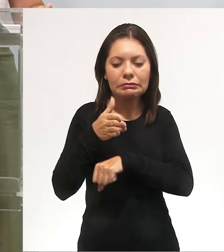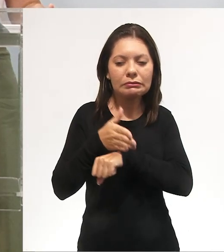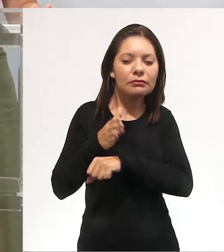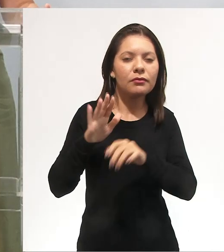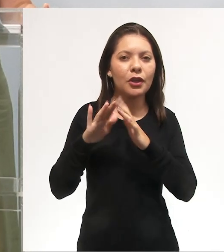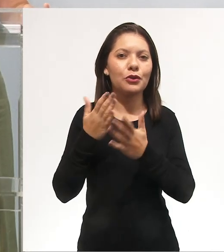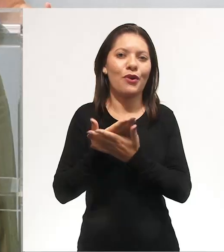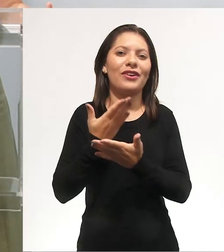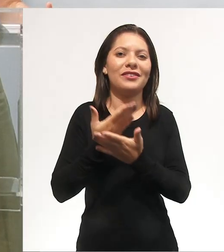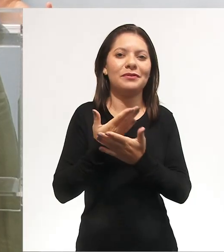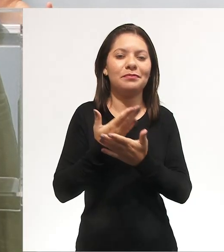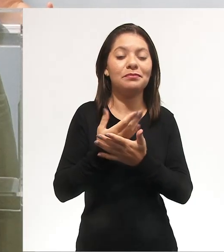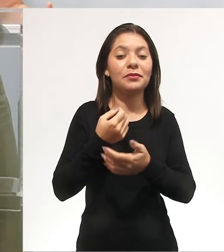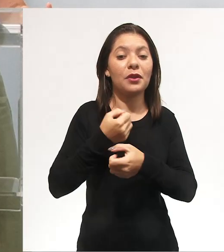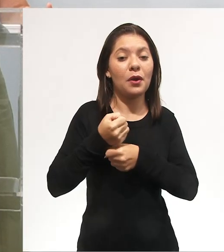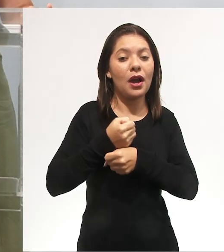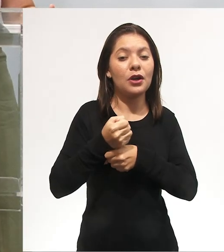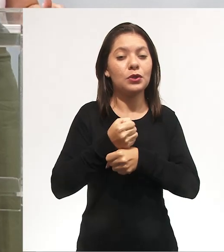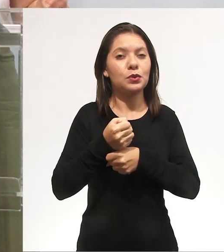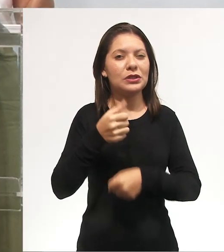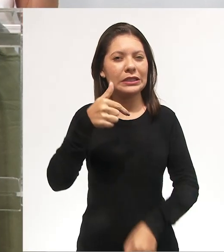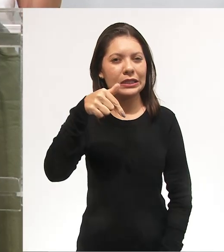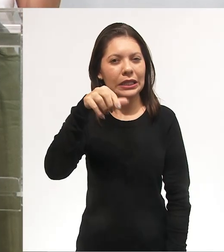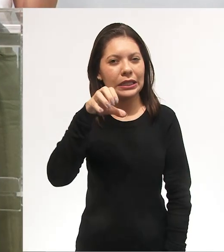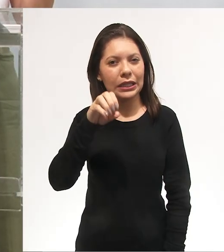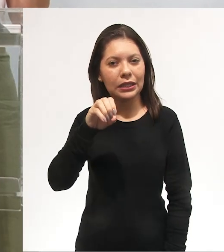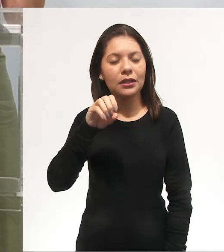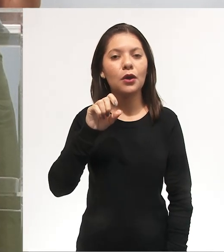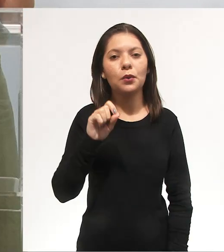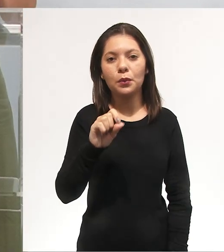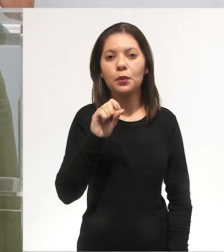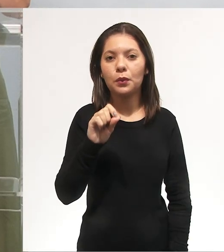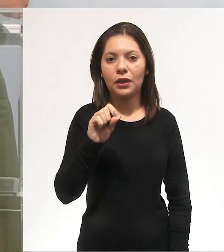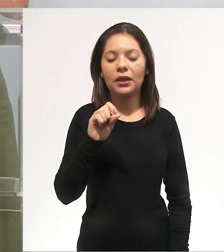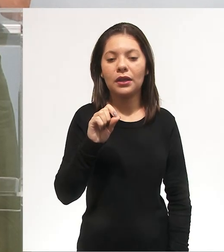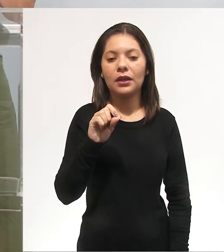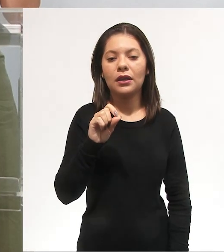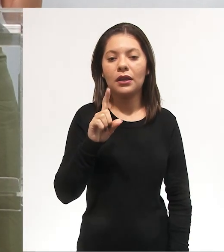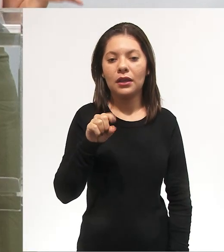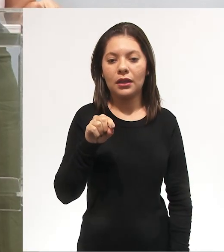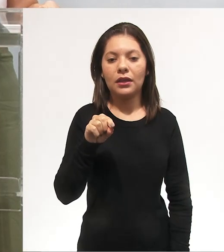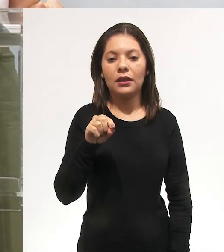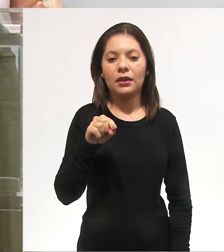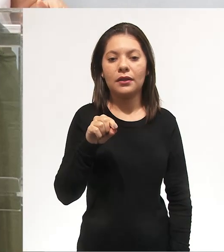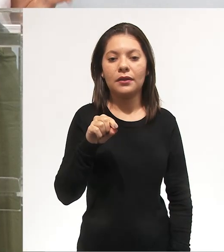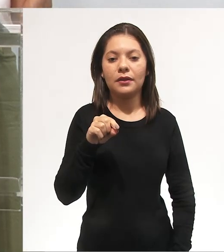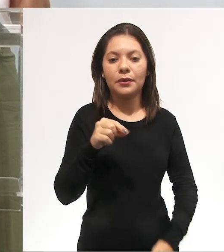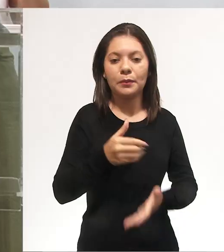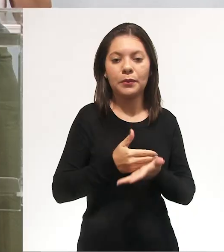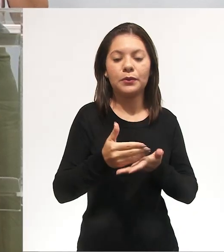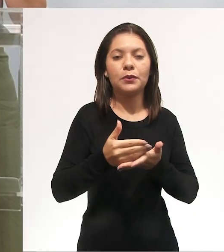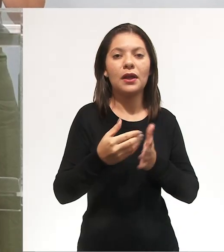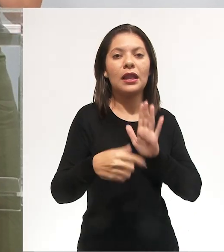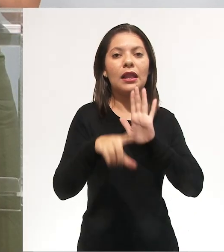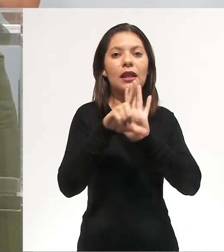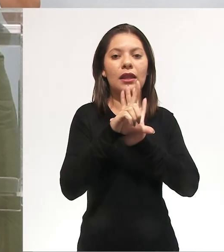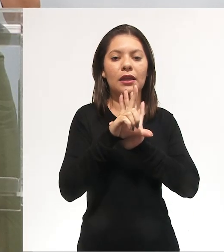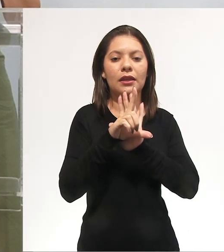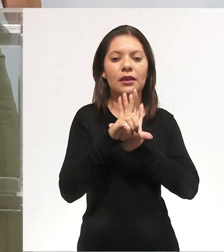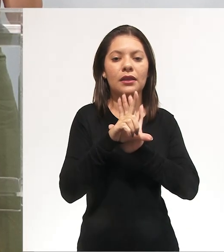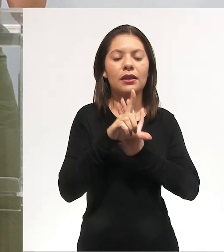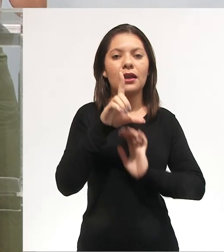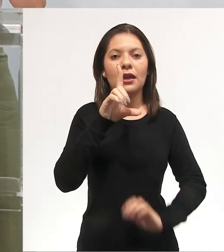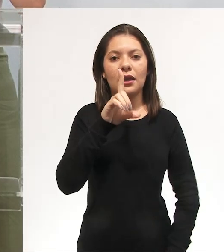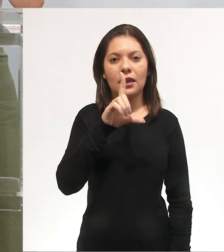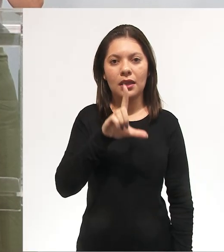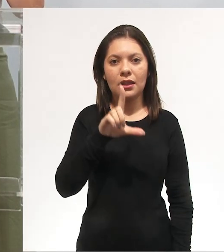No ano 70, houve a promulgação da Lei de Diretrizes e Bases,